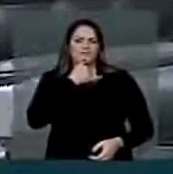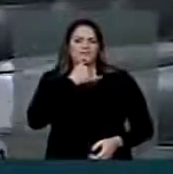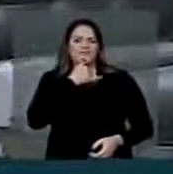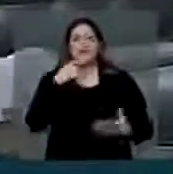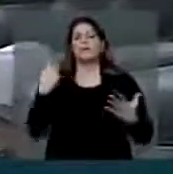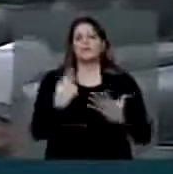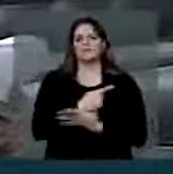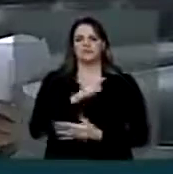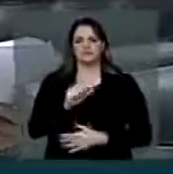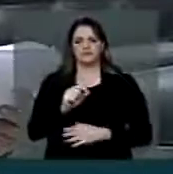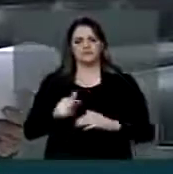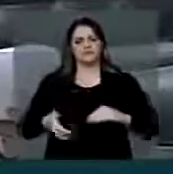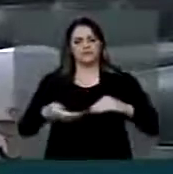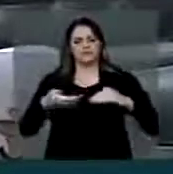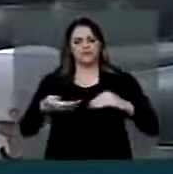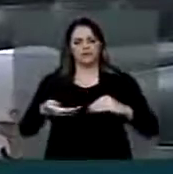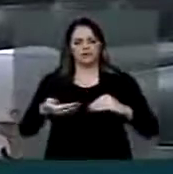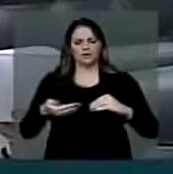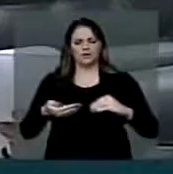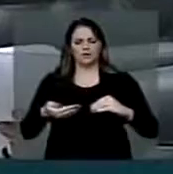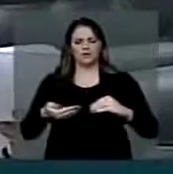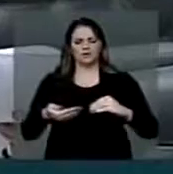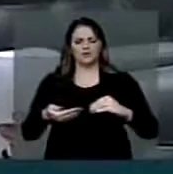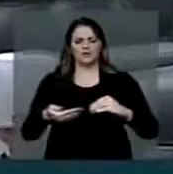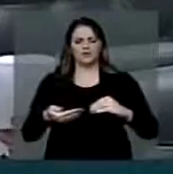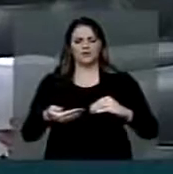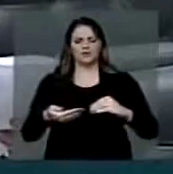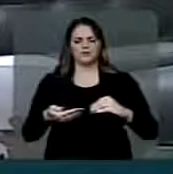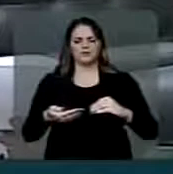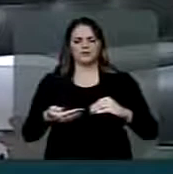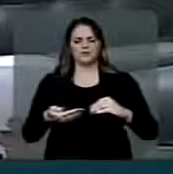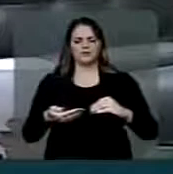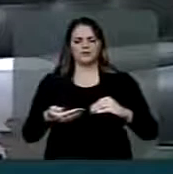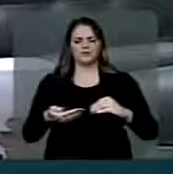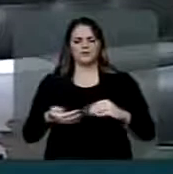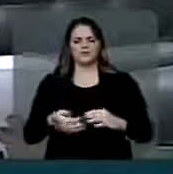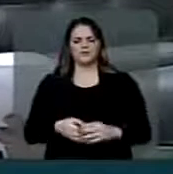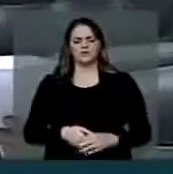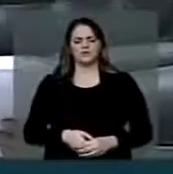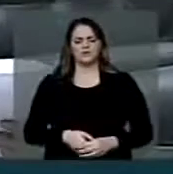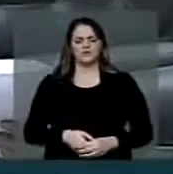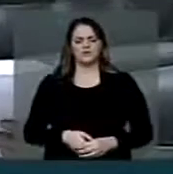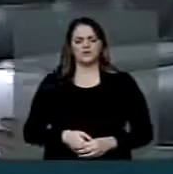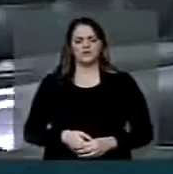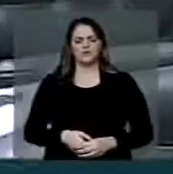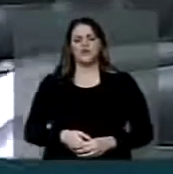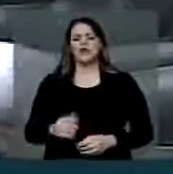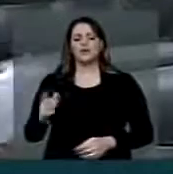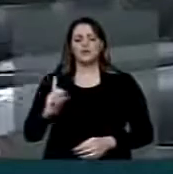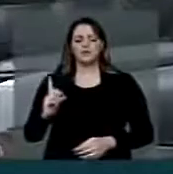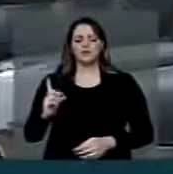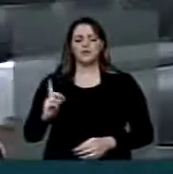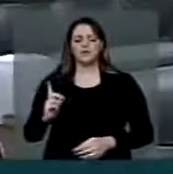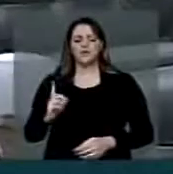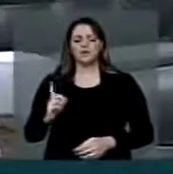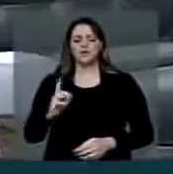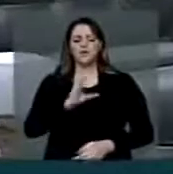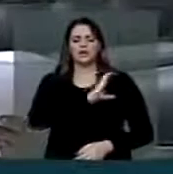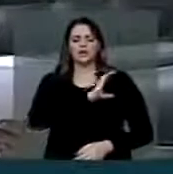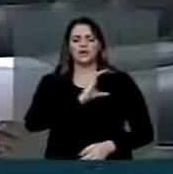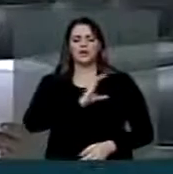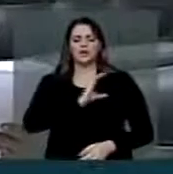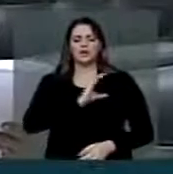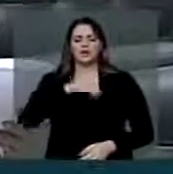o Congresso Nacional tomou conhecimento da existência e do funcionamento de comissões